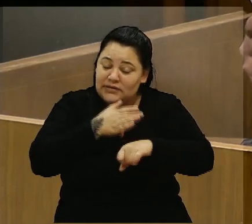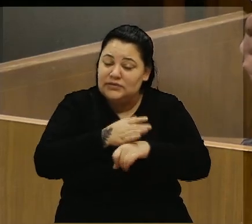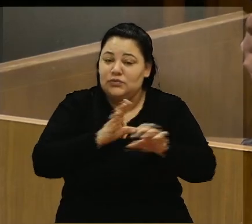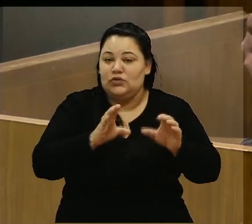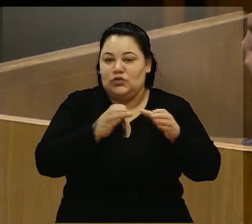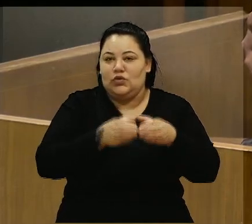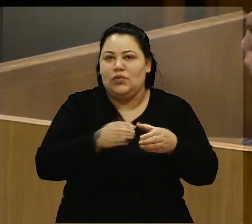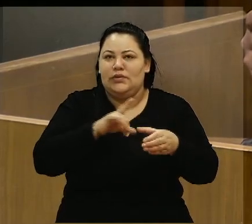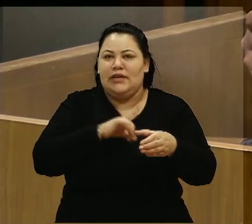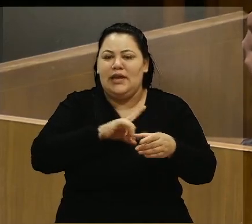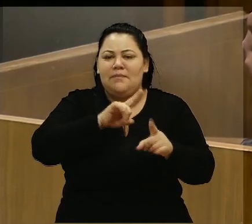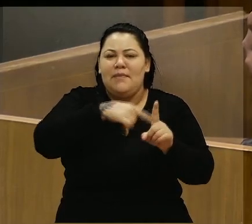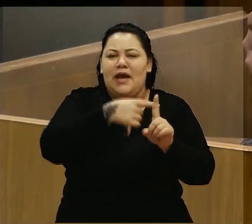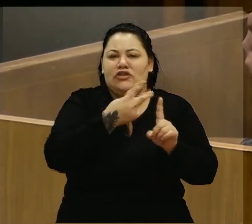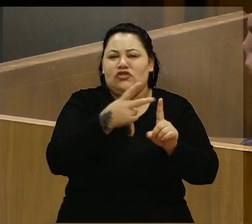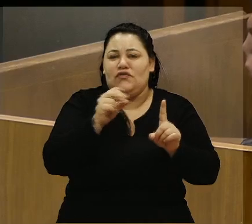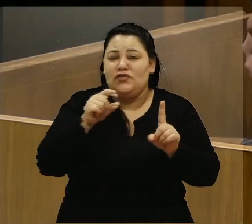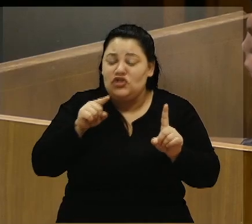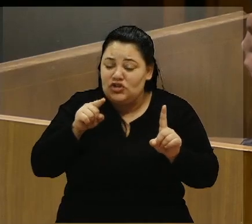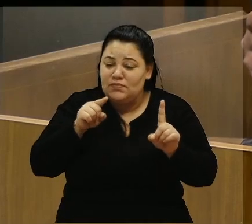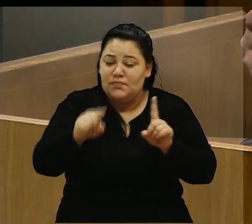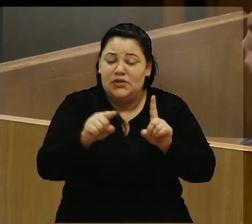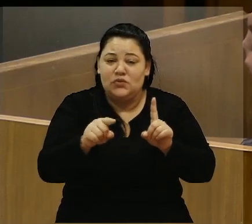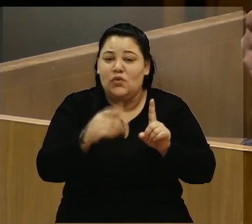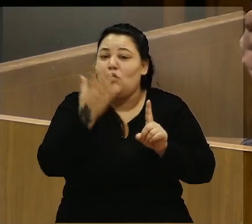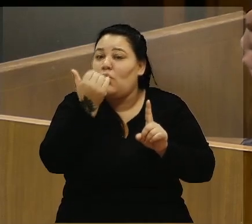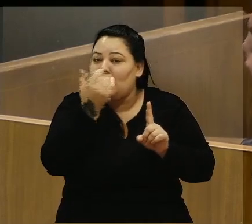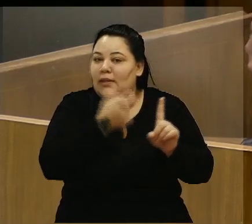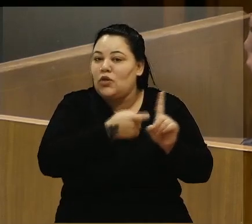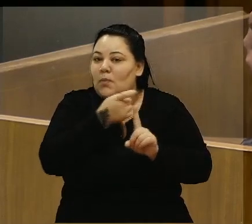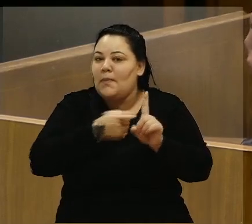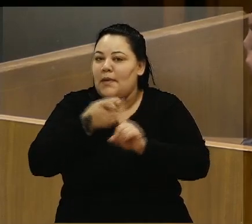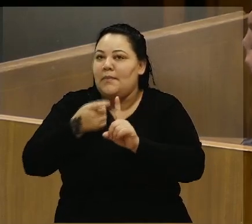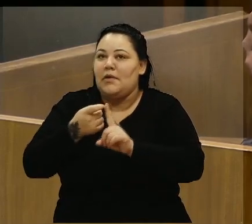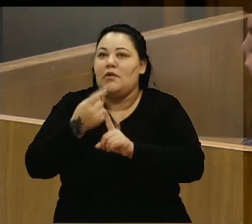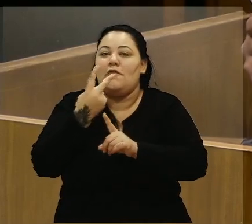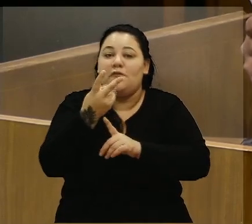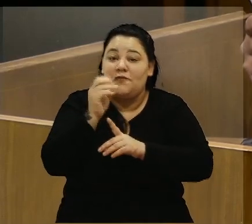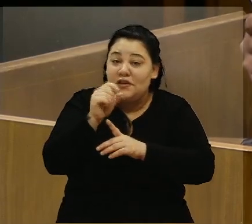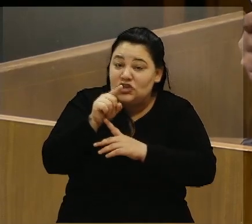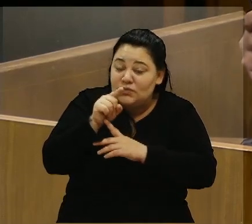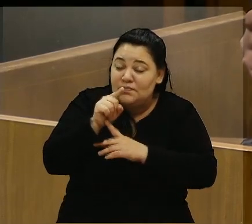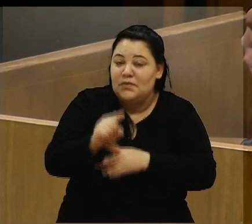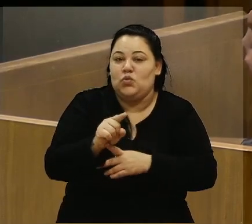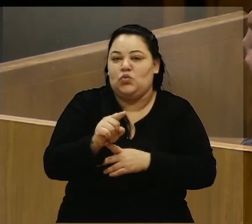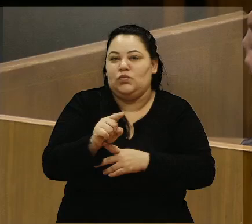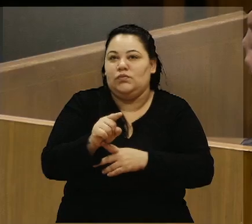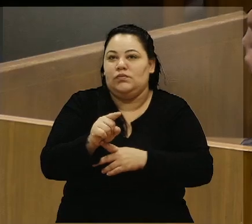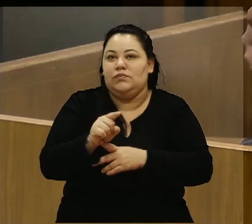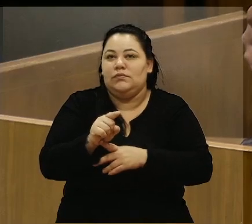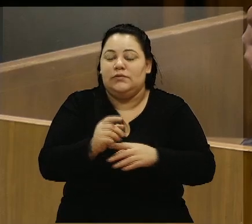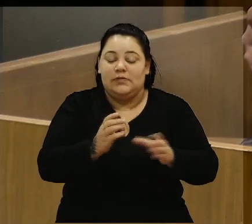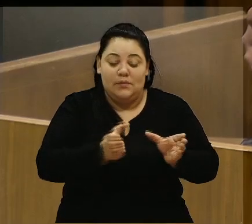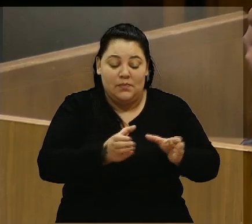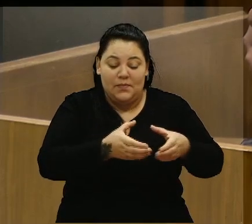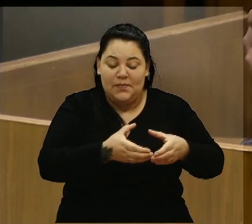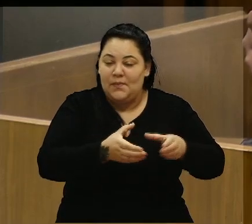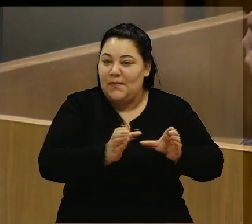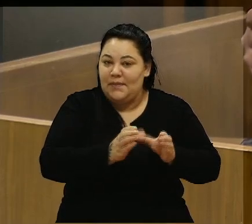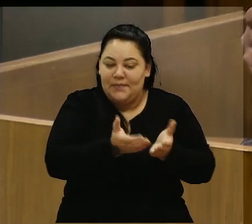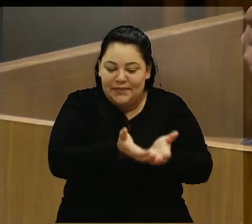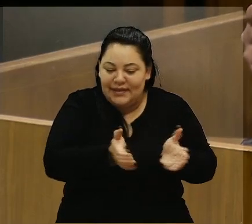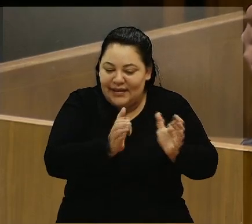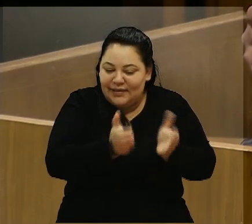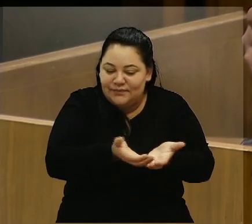somam mais de 20 mil refeições por mês. Sim, 20 mil refeições. São marmitas que atravessam